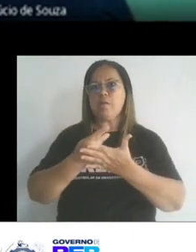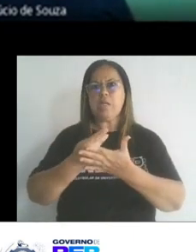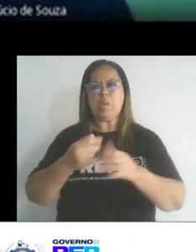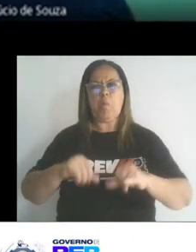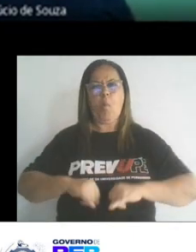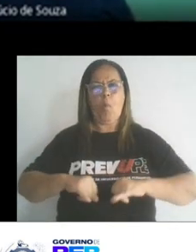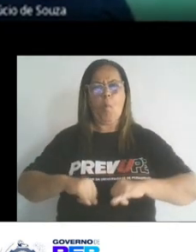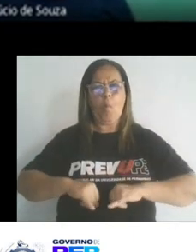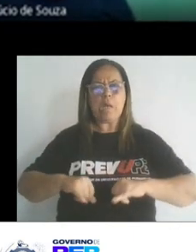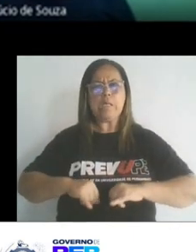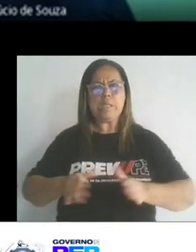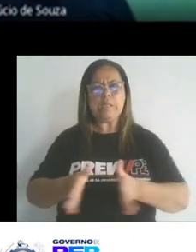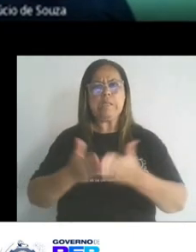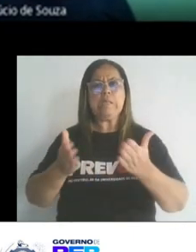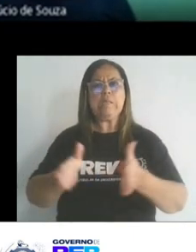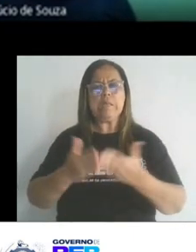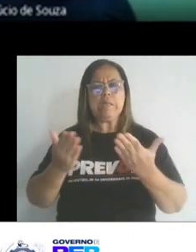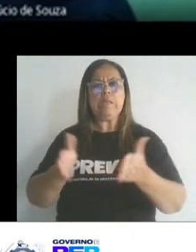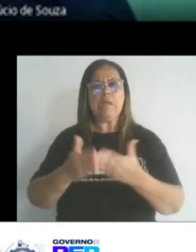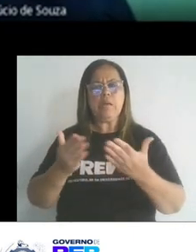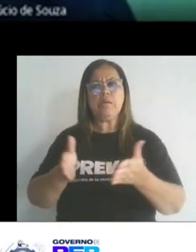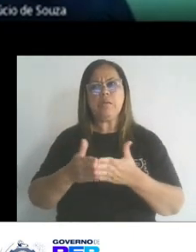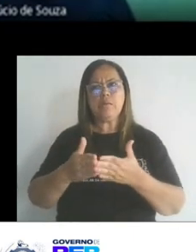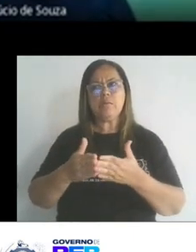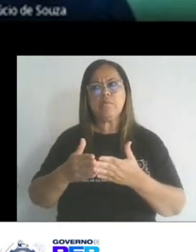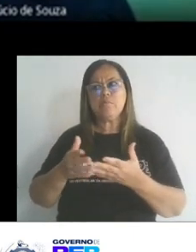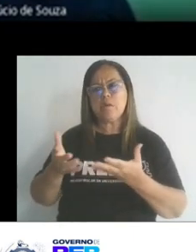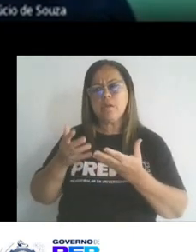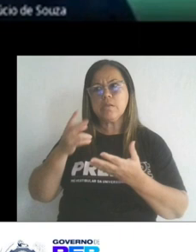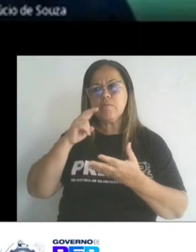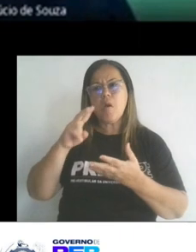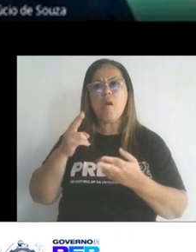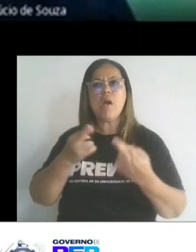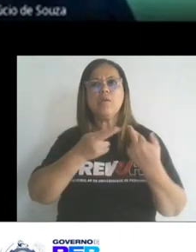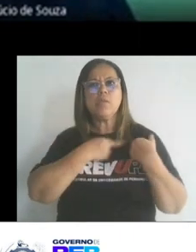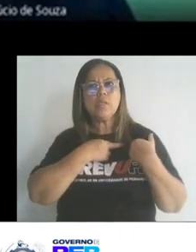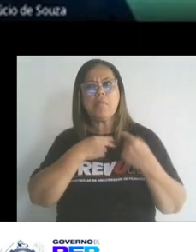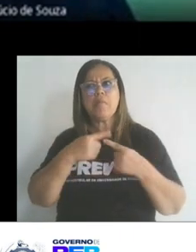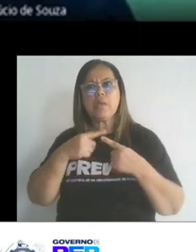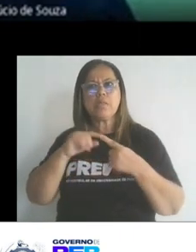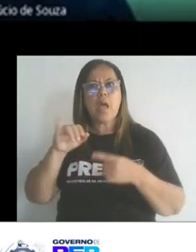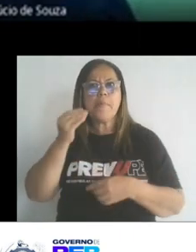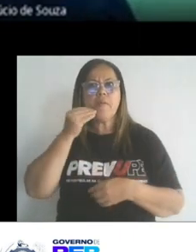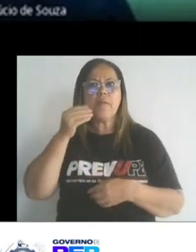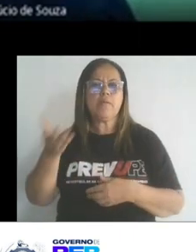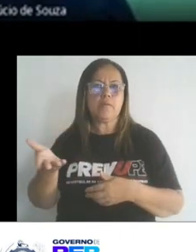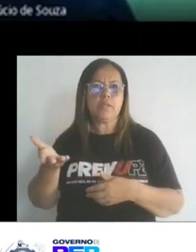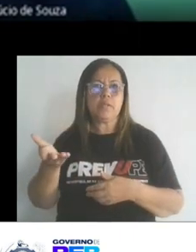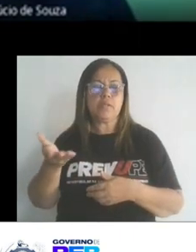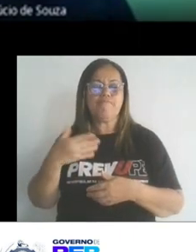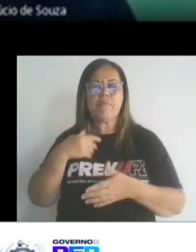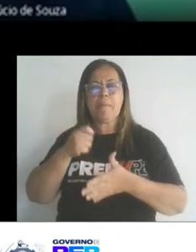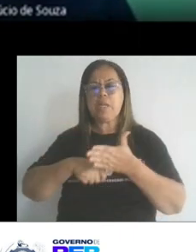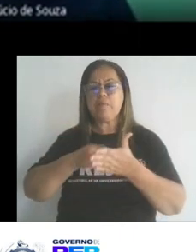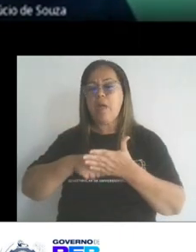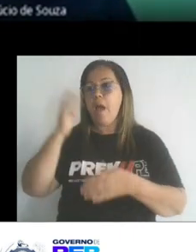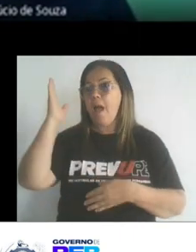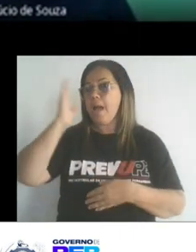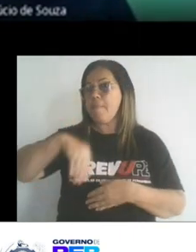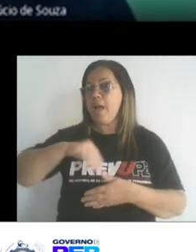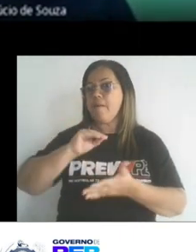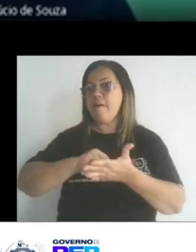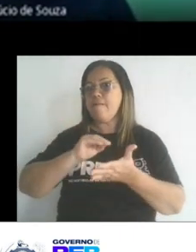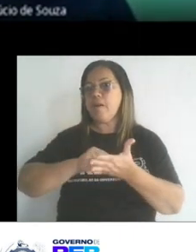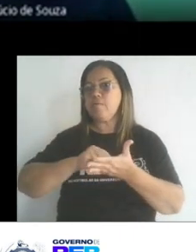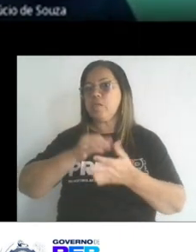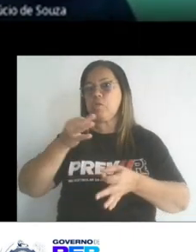viviam contra os responsáveis por sua exploração para tentar por fim a injustiça